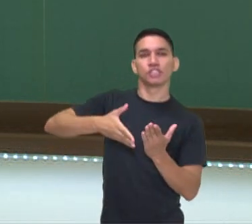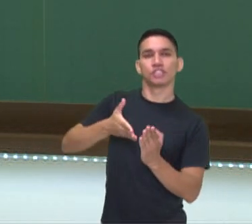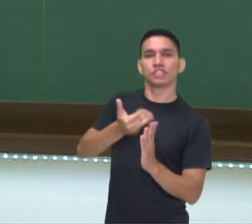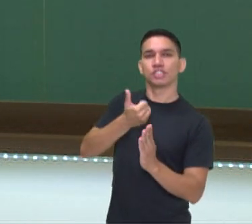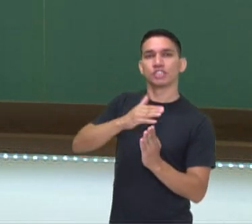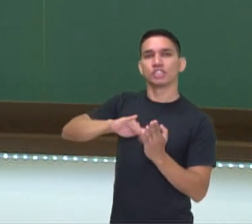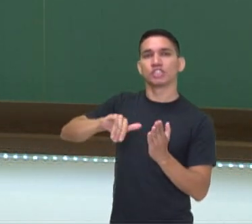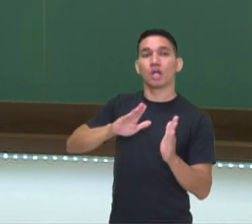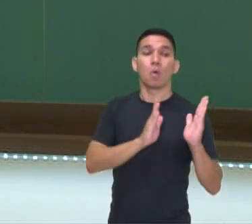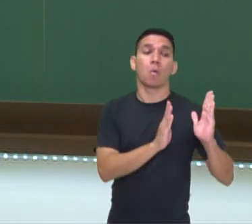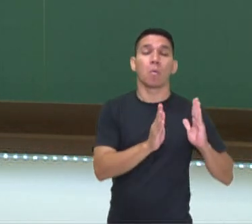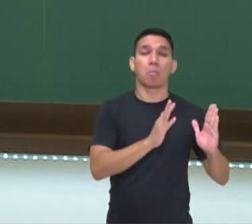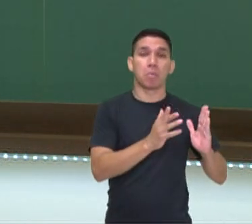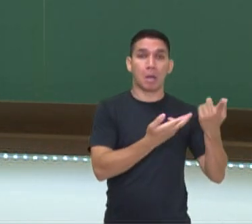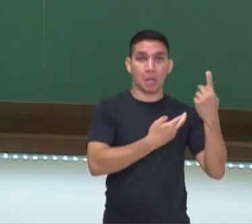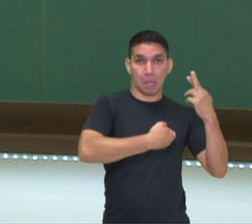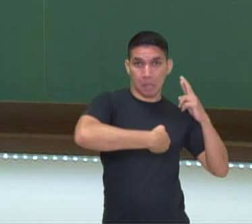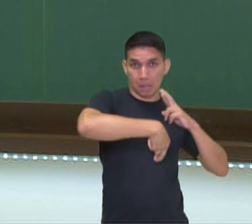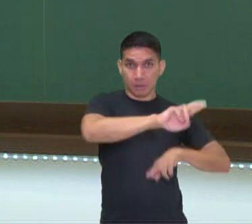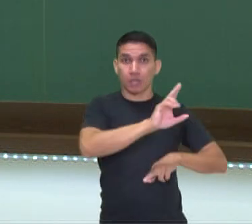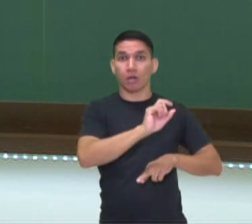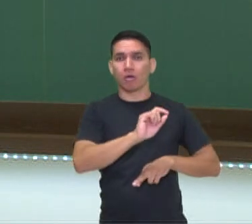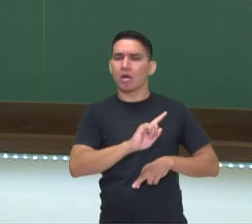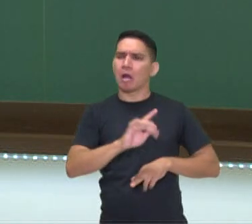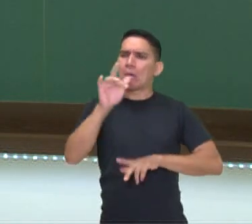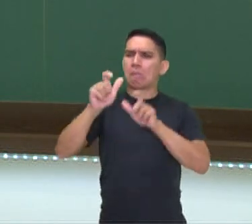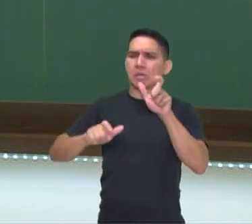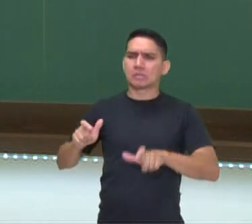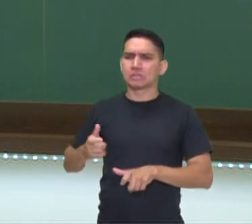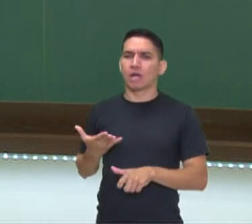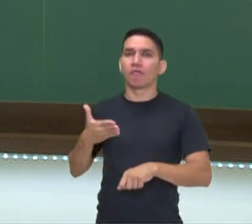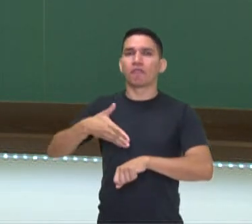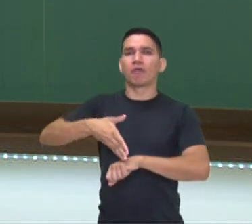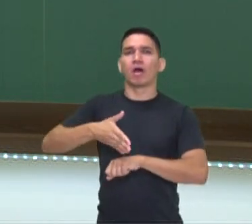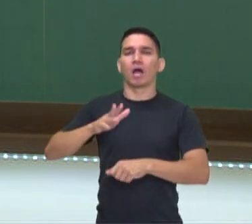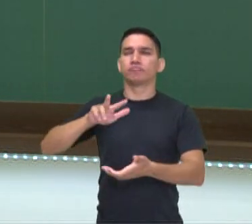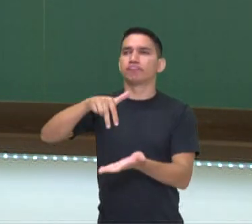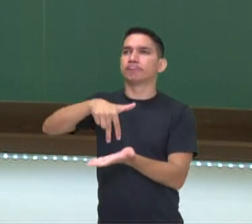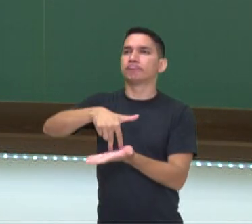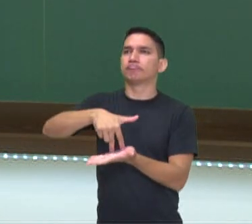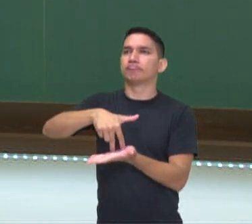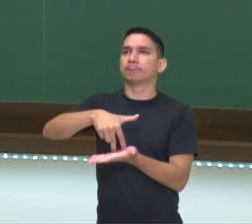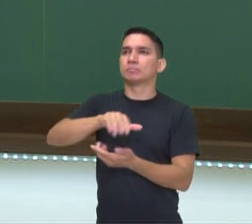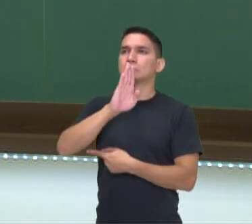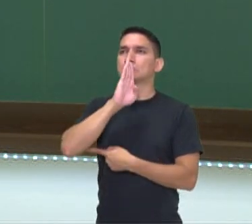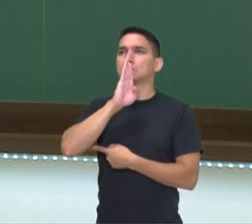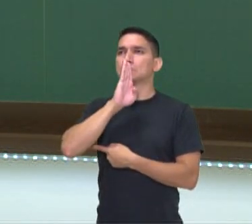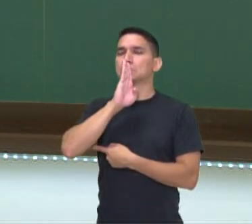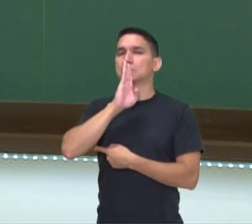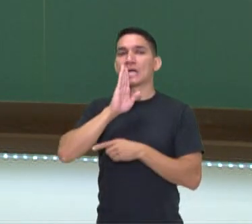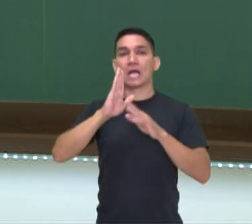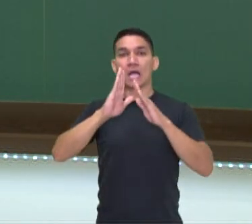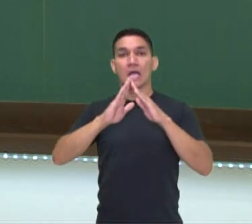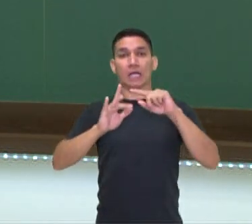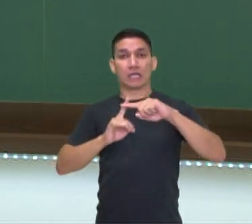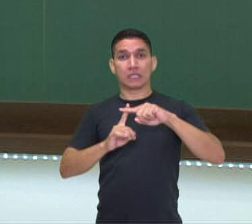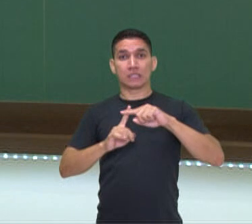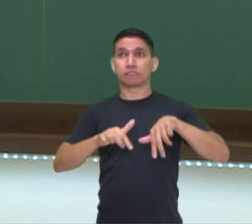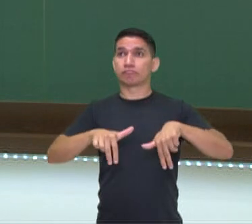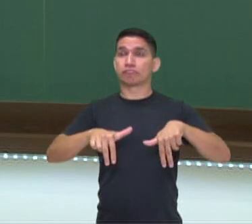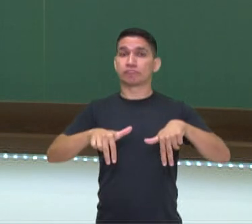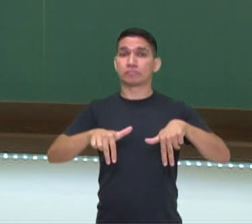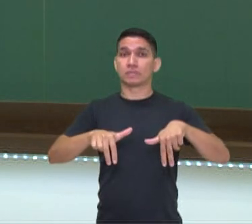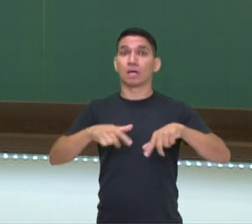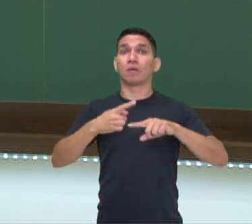tinha do Renascimento, que os fiéis iam para a igreja e não tinha bancos, eles tinham que ficar o tempo inteiro em pé, então é colocado os bancos na igreja, para quê? Para o